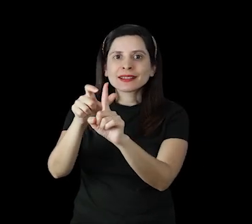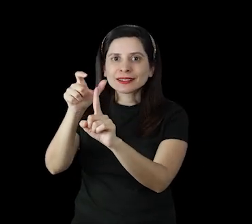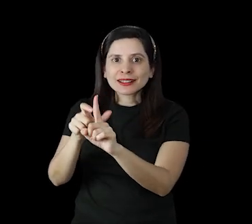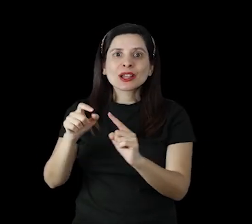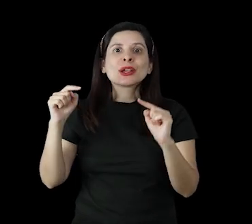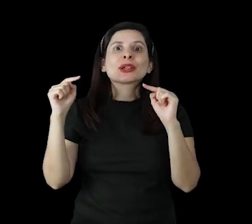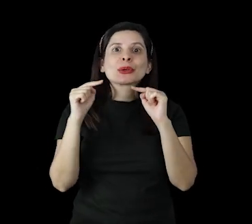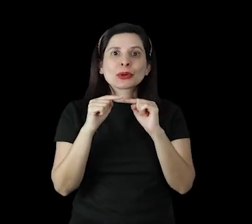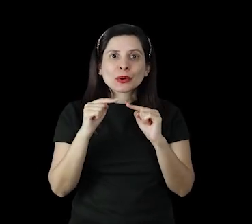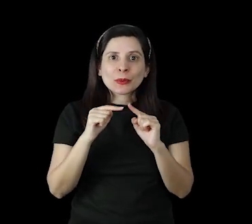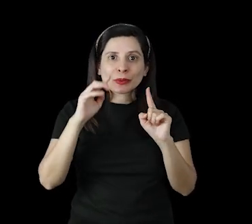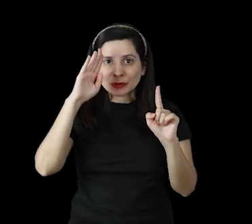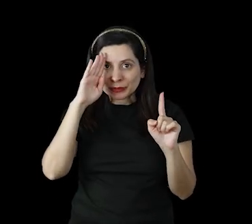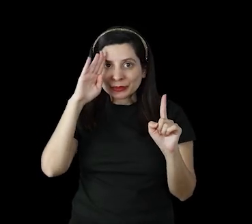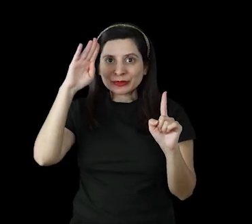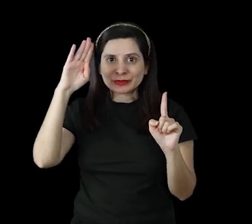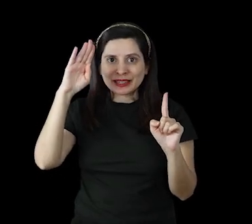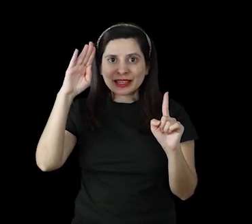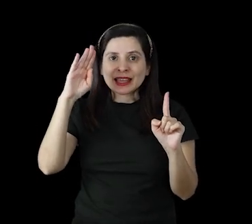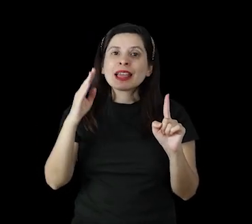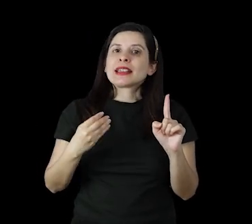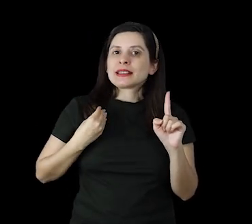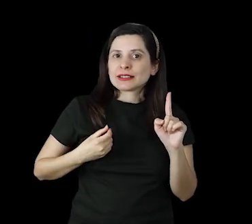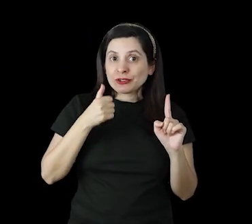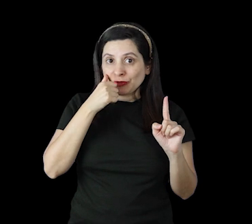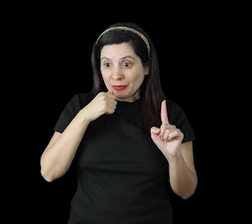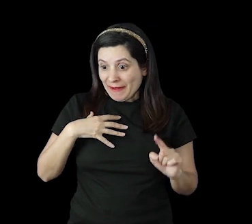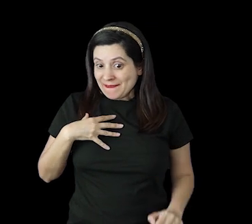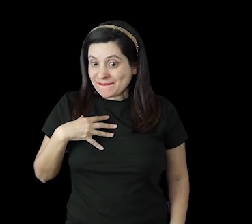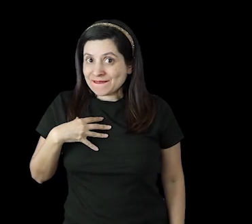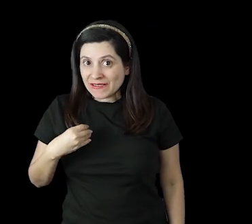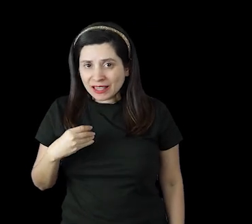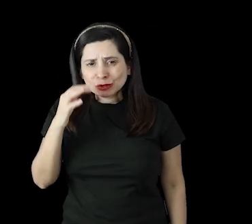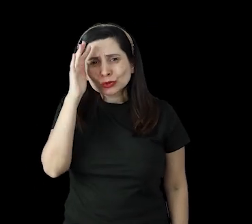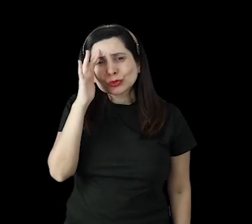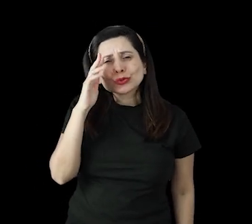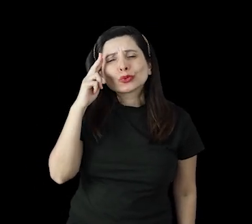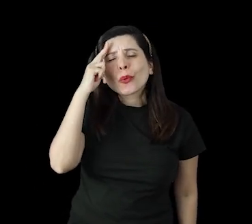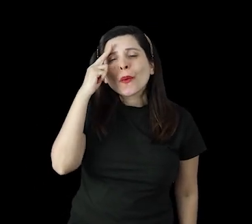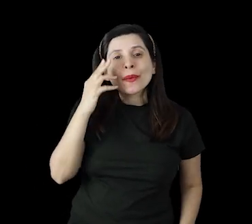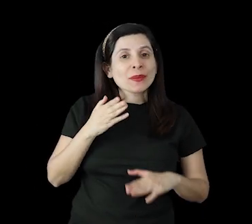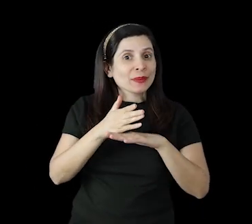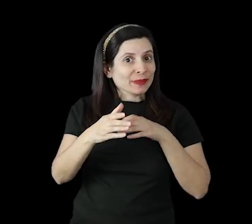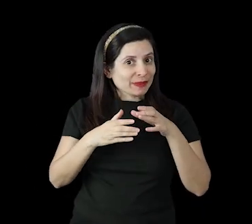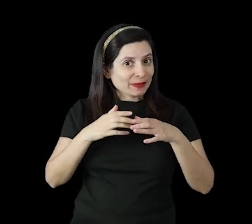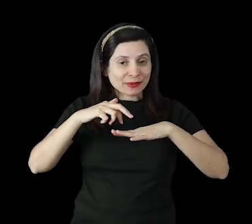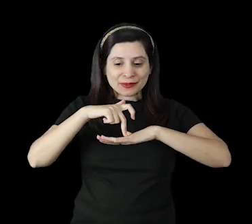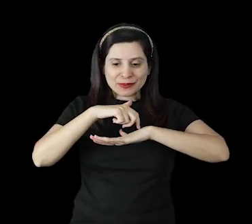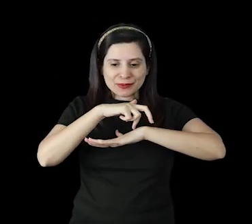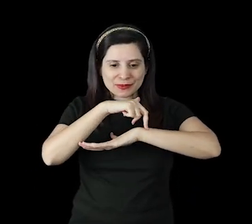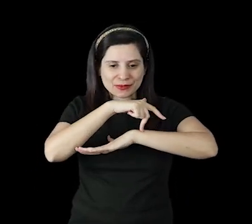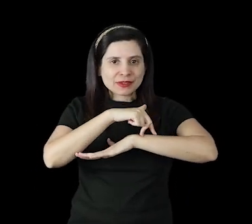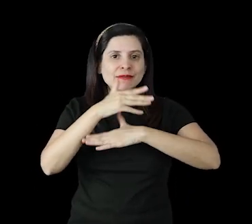com esse protagonista, né? Existe uma filha, a Olive, que sonha em participar de um concurso, e esse é o verdadeiro